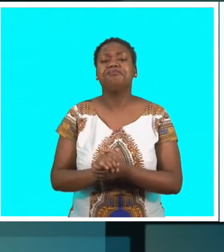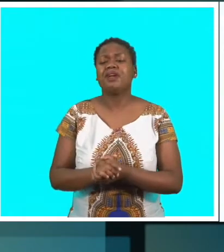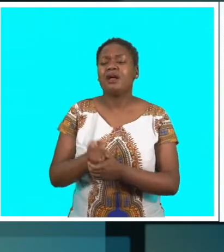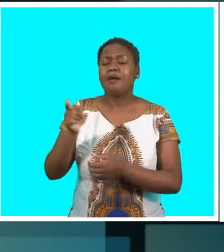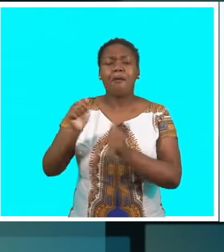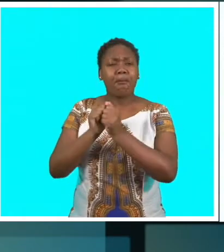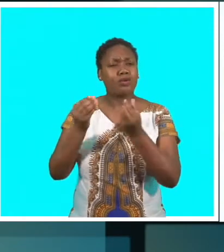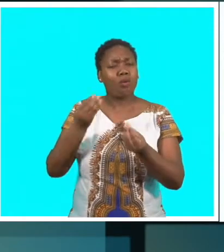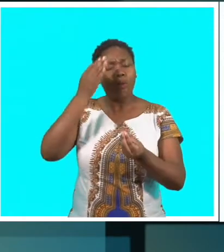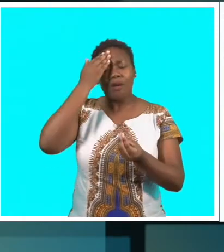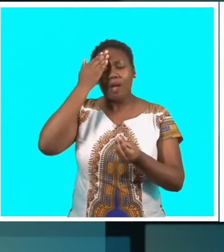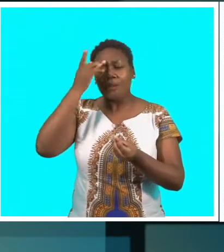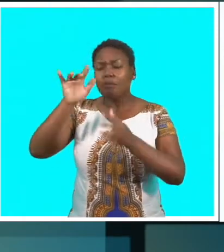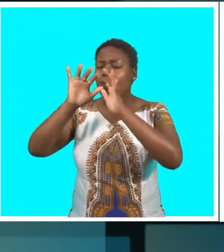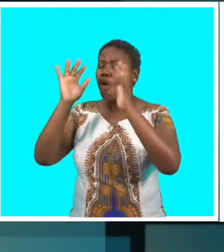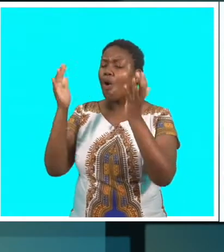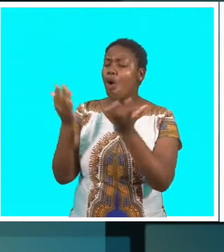começando pelo fim.